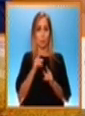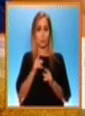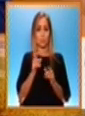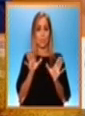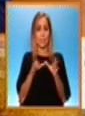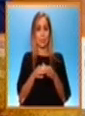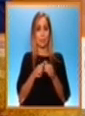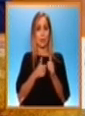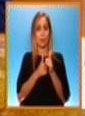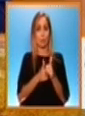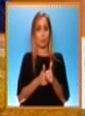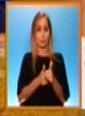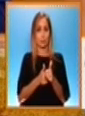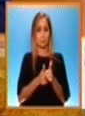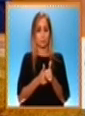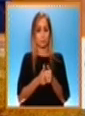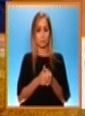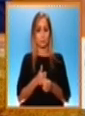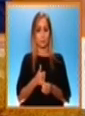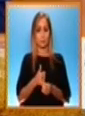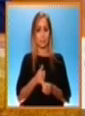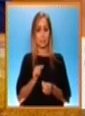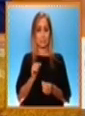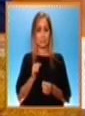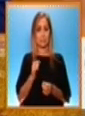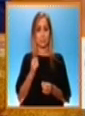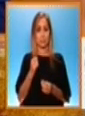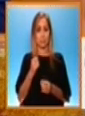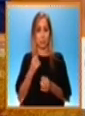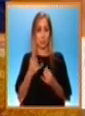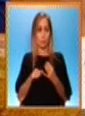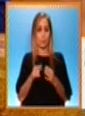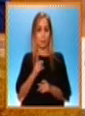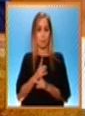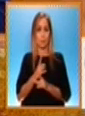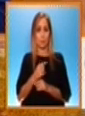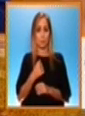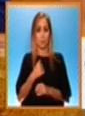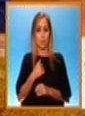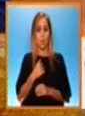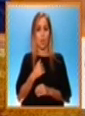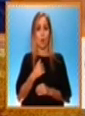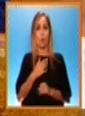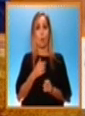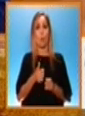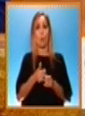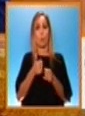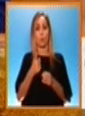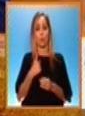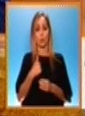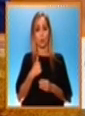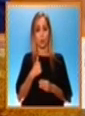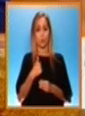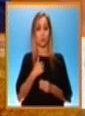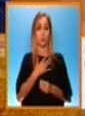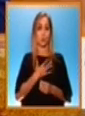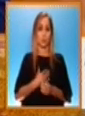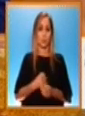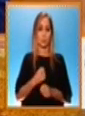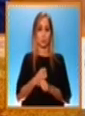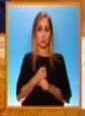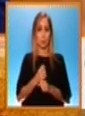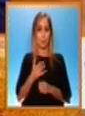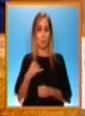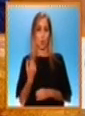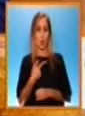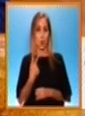equipas que vos acompanham, não é? Não, é um grande risco mesmo. Pronto, o lado bom é que estamos a fazer o que amamos fazer. Claro. Só que nós,